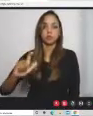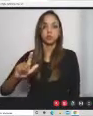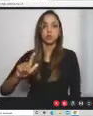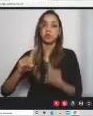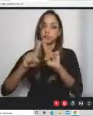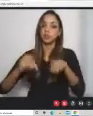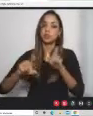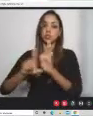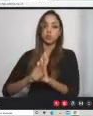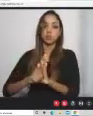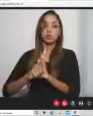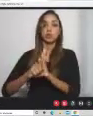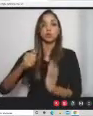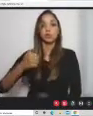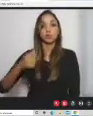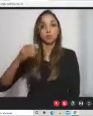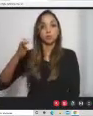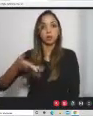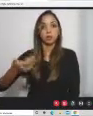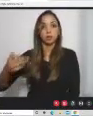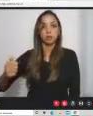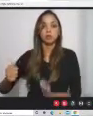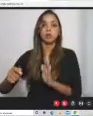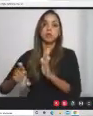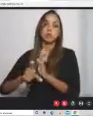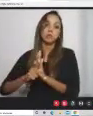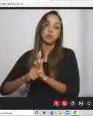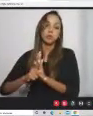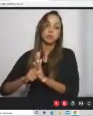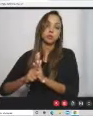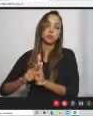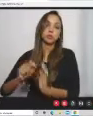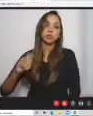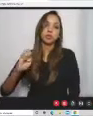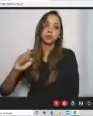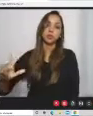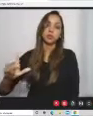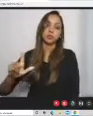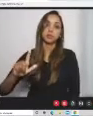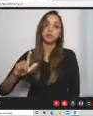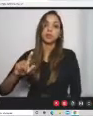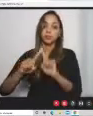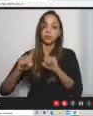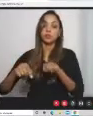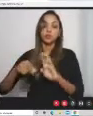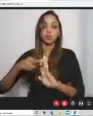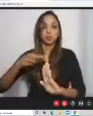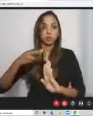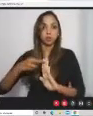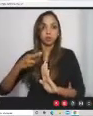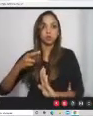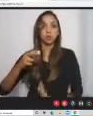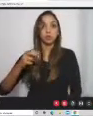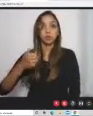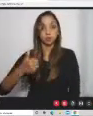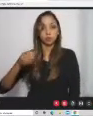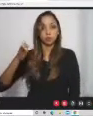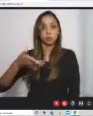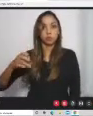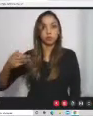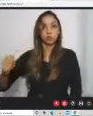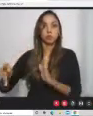ordinária número 01/2021, vereador Gabriel César. Projeto de resolução número 01/2021, Poder